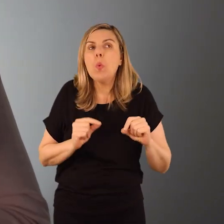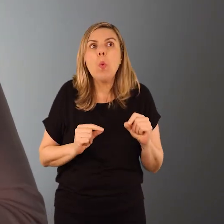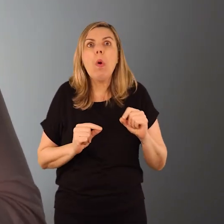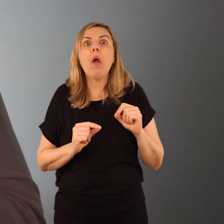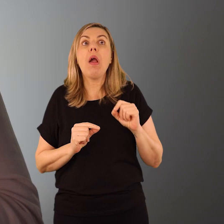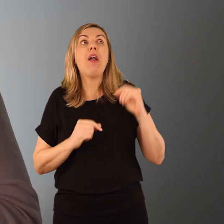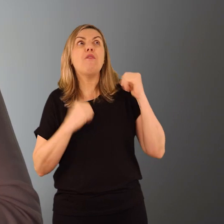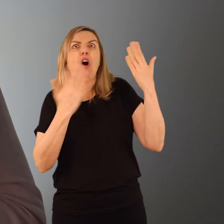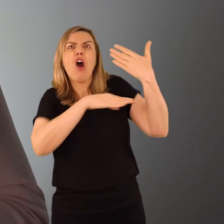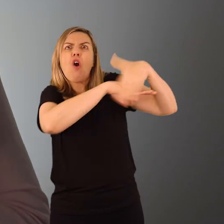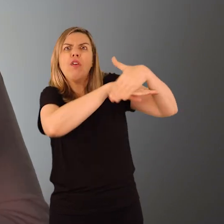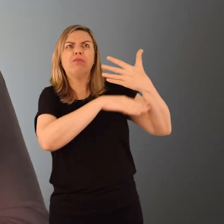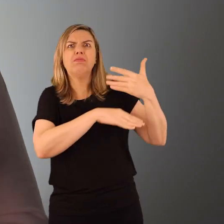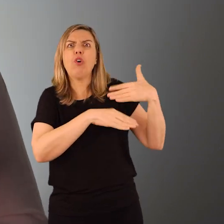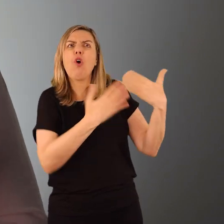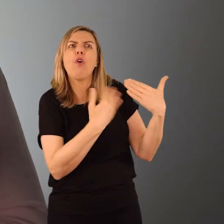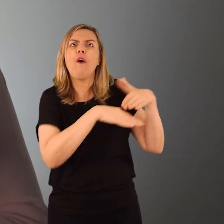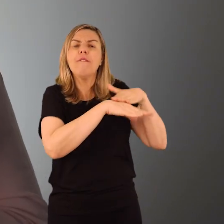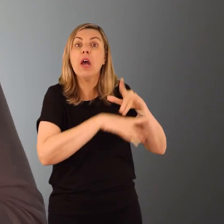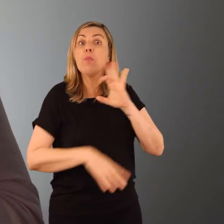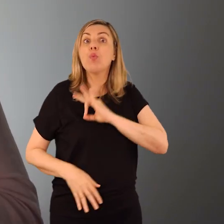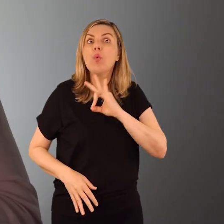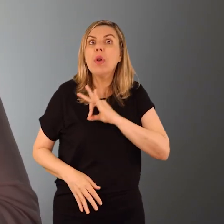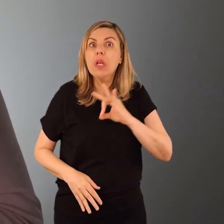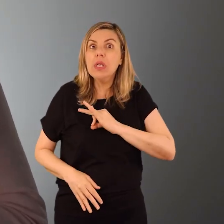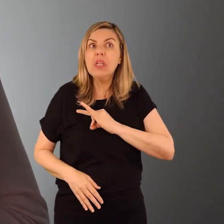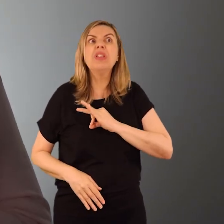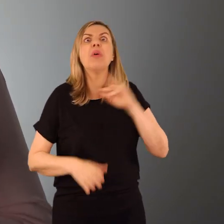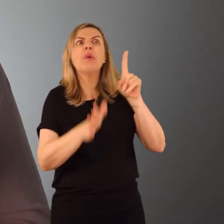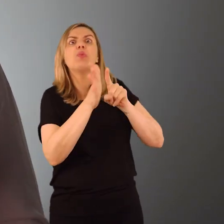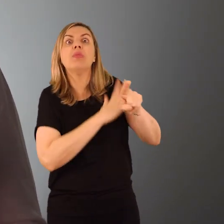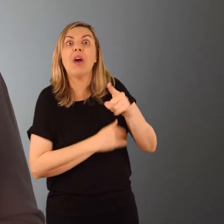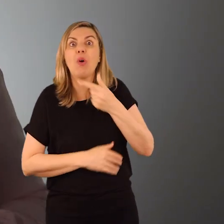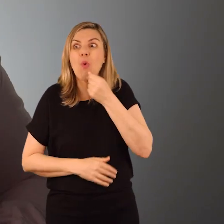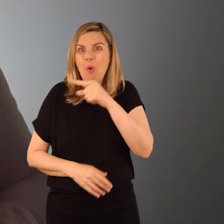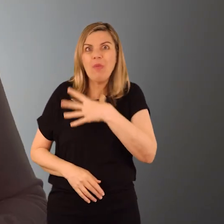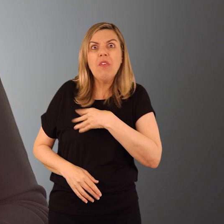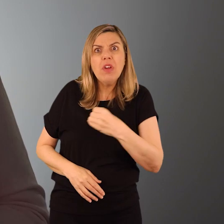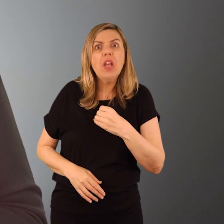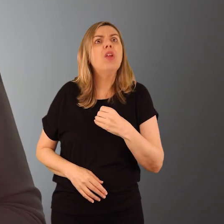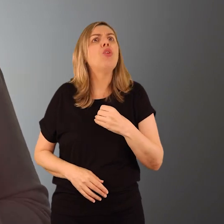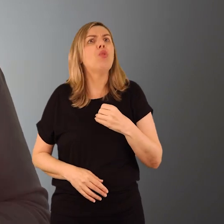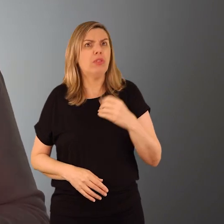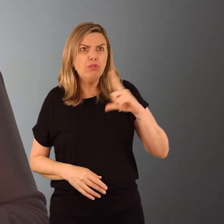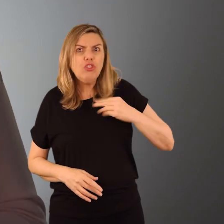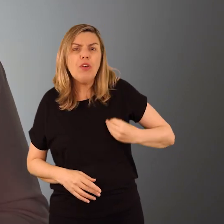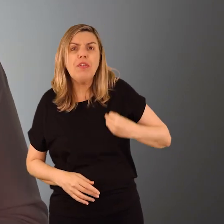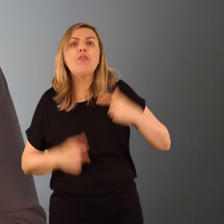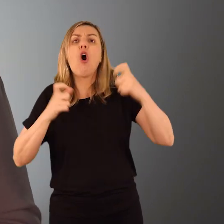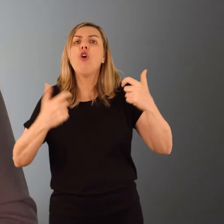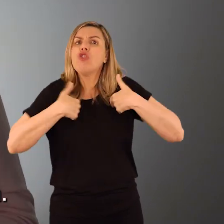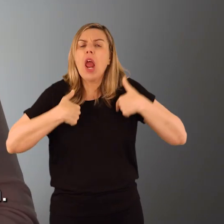e aí lá fora eles estavam conversando que era a polícia, né? E aí perguntaram para ele, né, pro filho dela, onde é